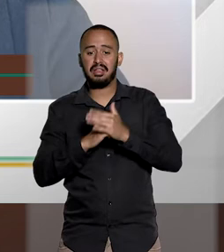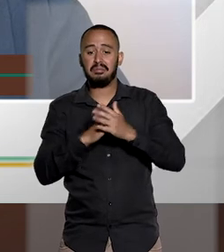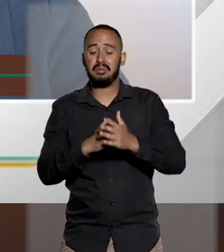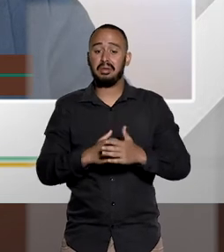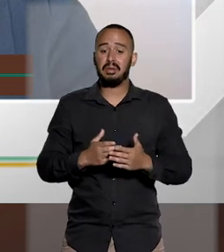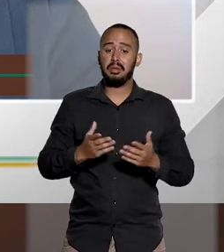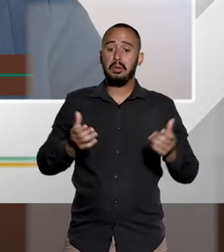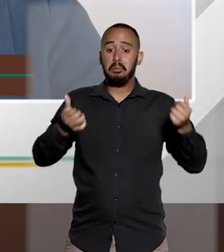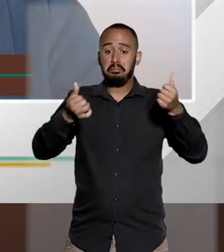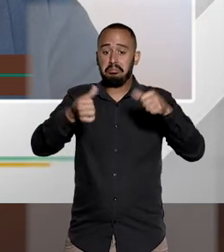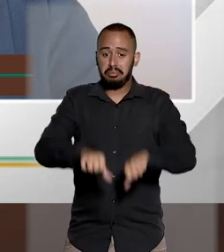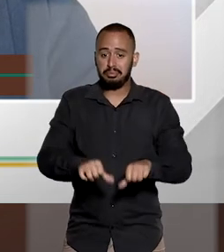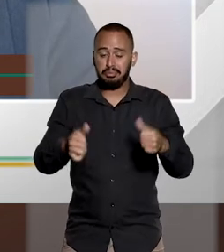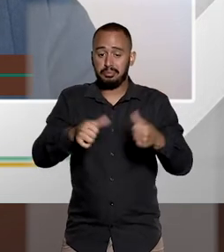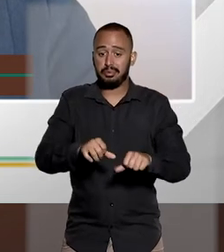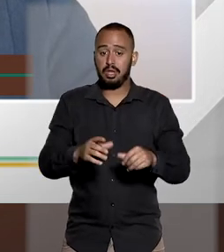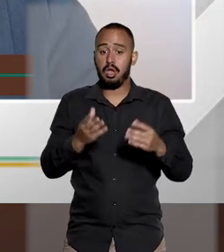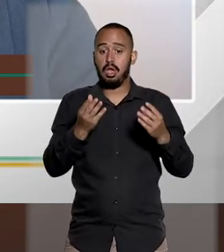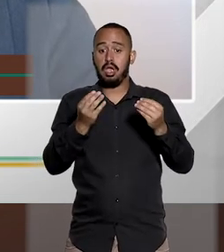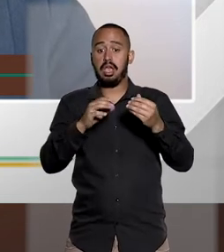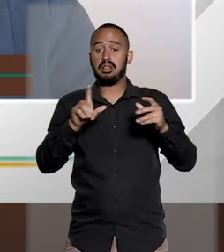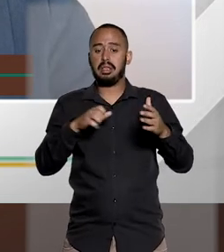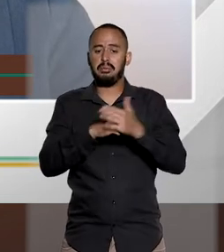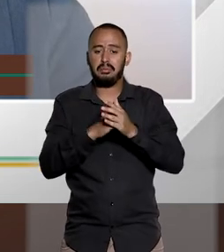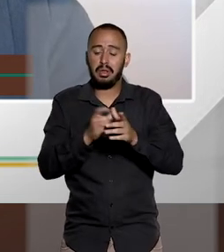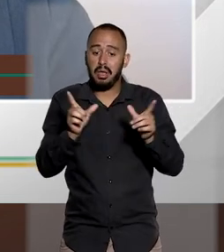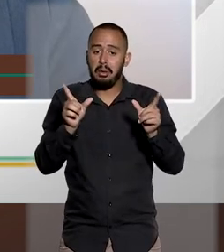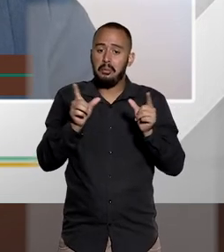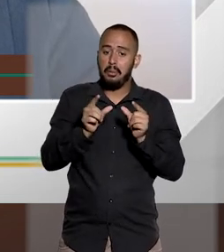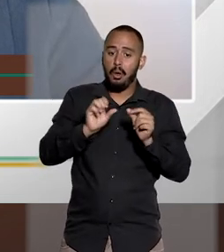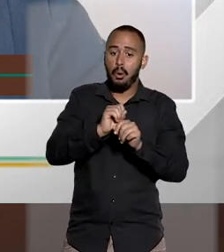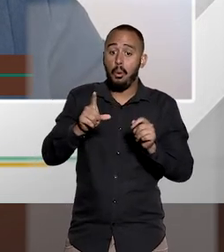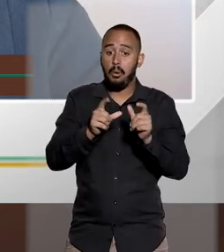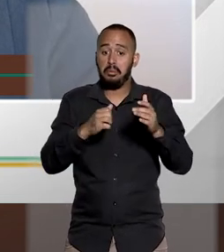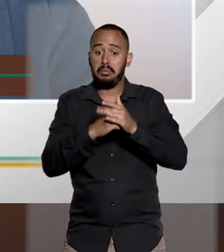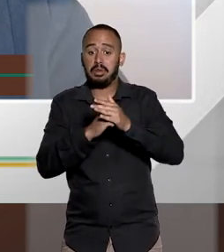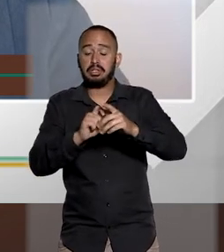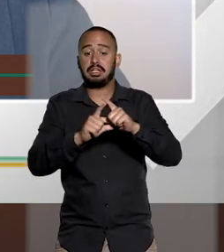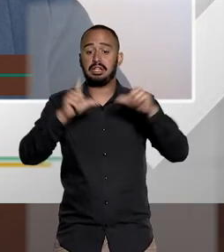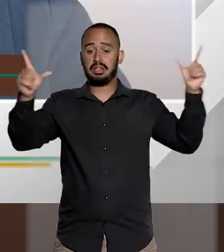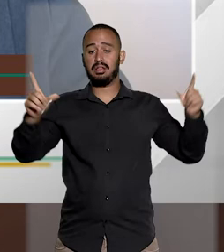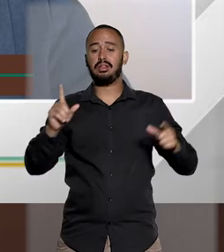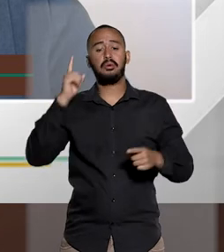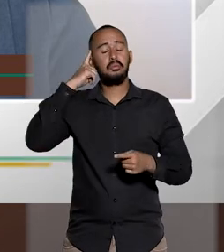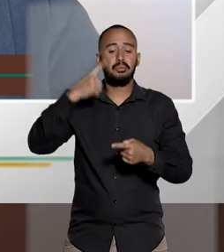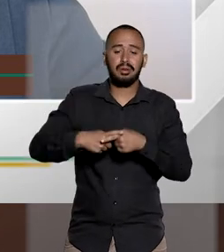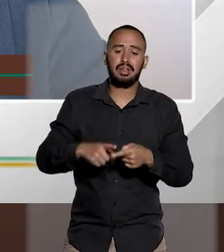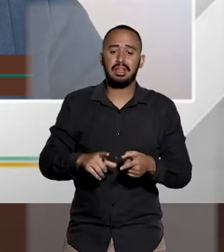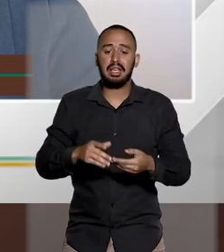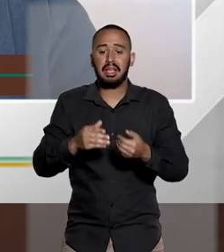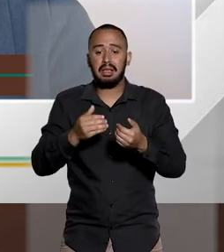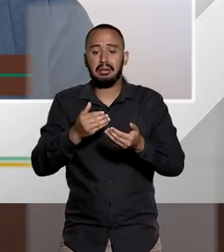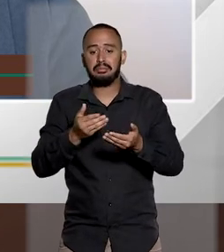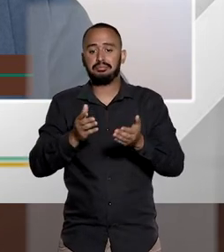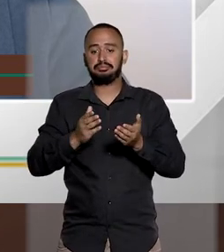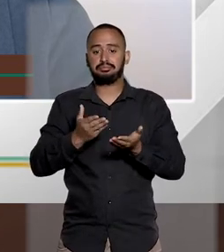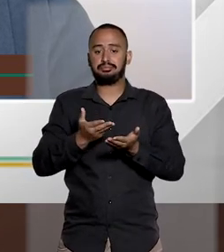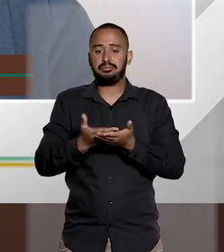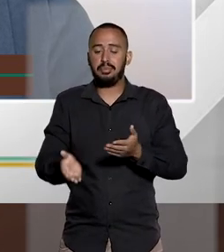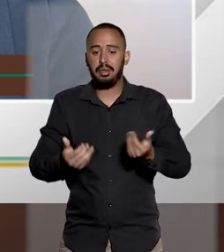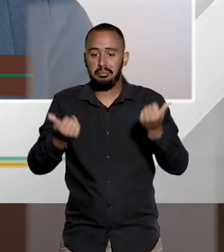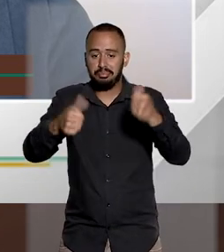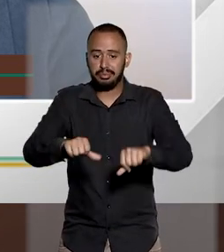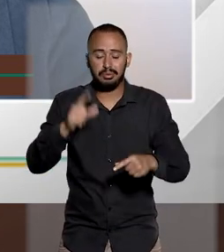até empresas de médio e grande porte, por atrasos, por dificuldades, né? Imagina alguém ter que